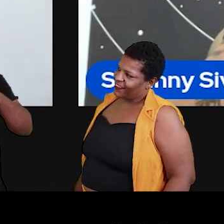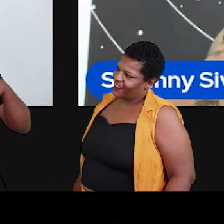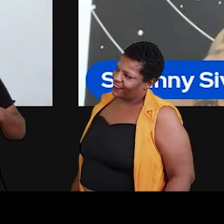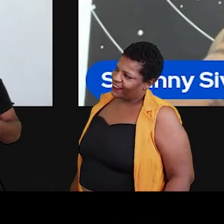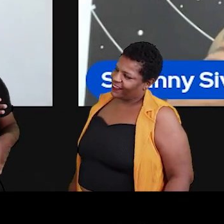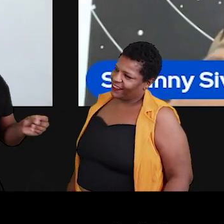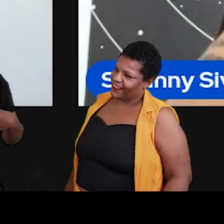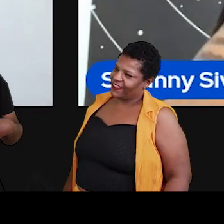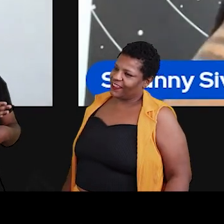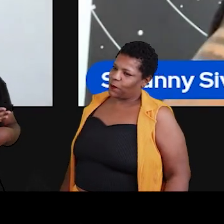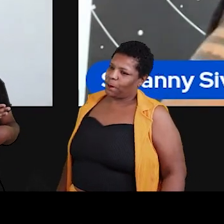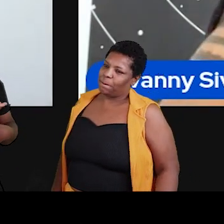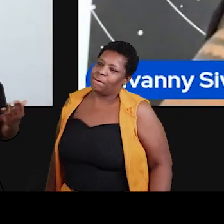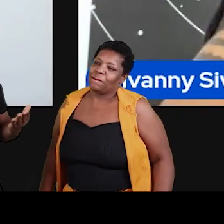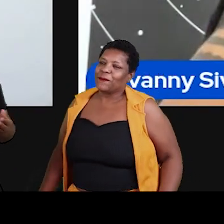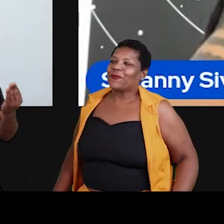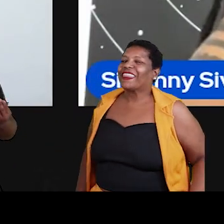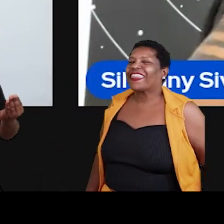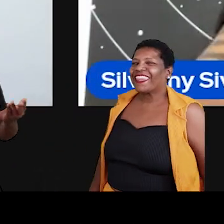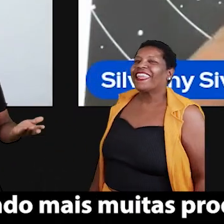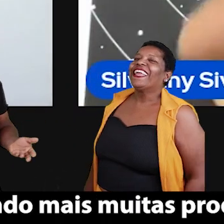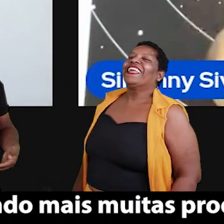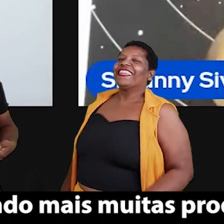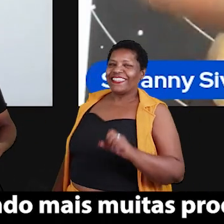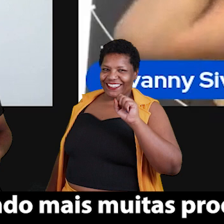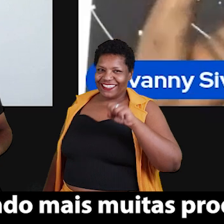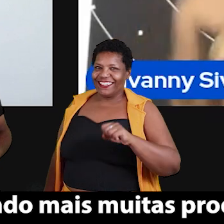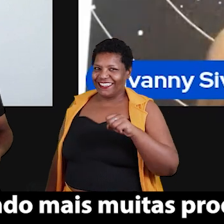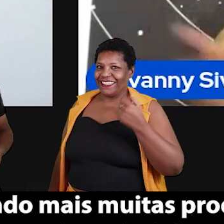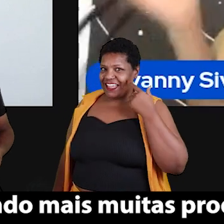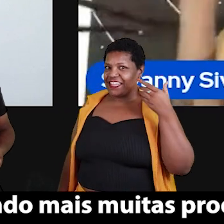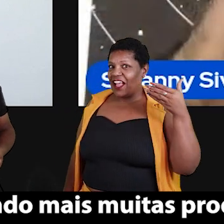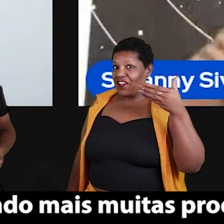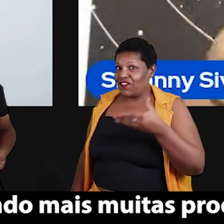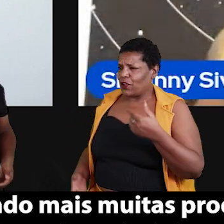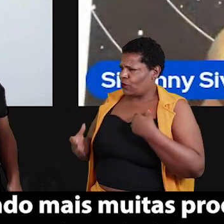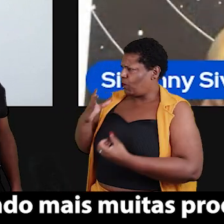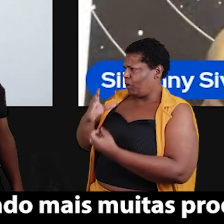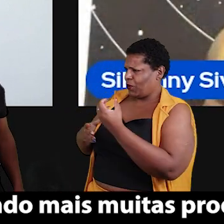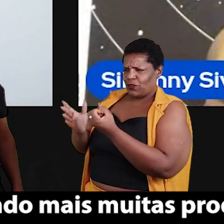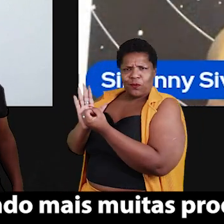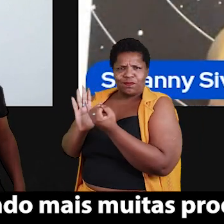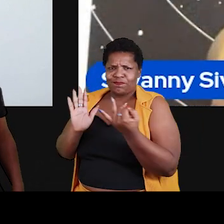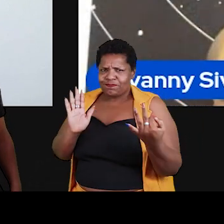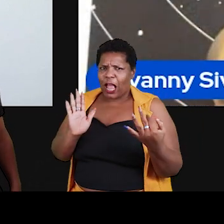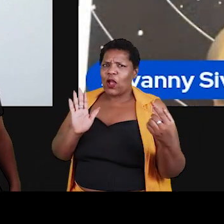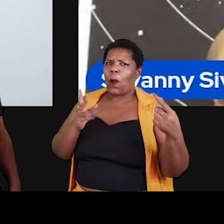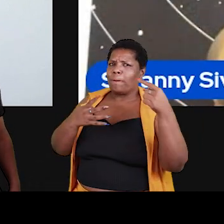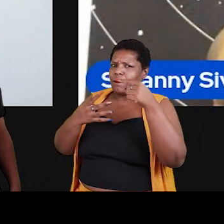é que é? A gente pode falar sobre isso? Como é Sim, que é? sim, estão vindo mais, muitas produções, muitas coisas